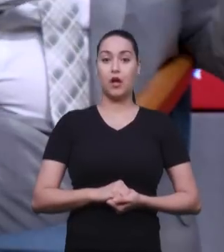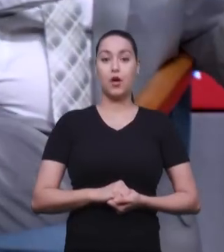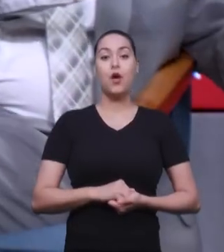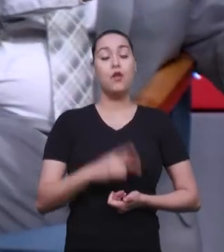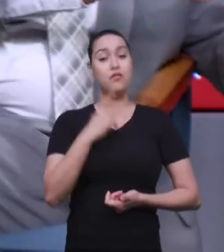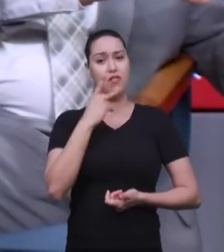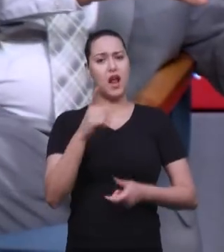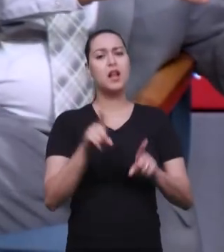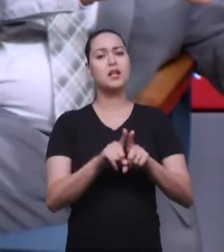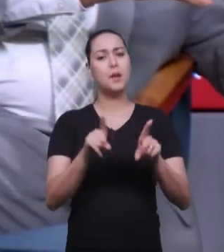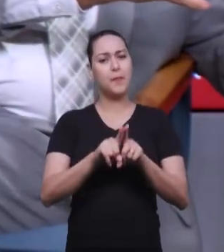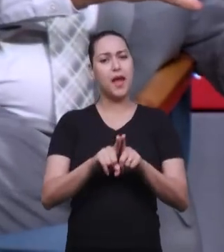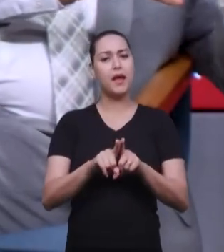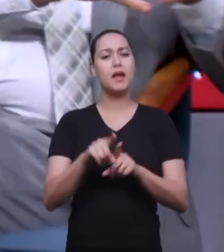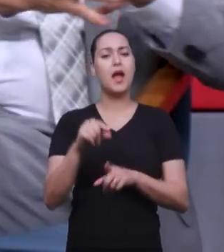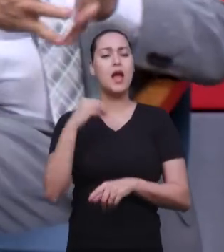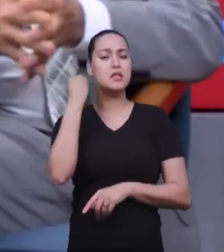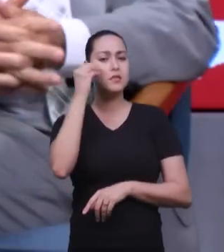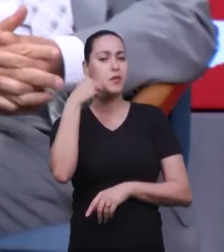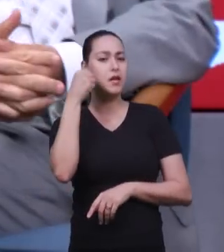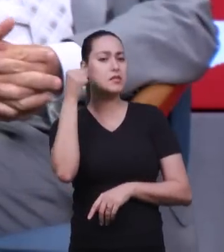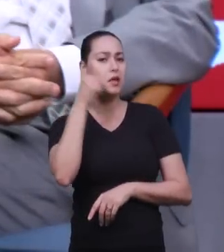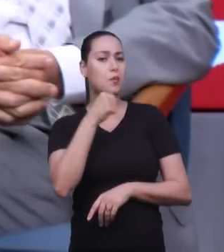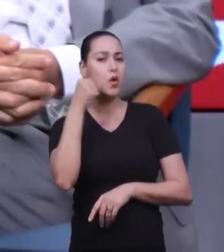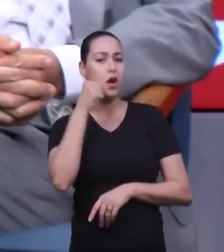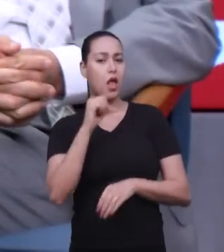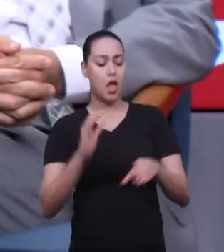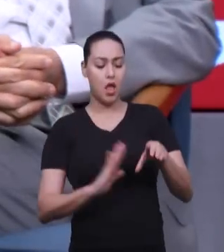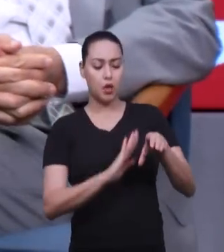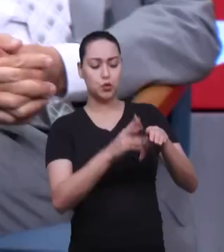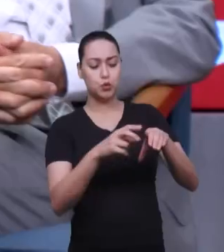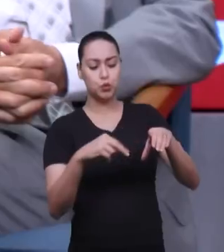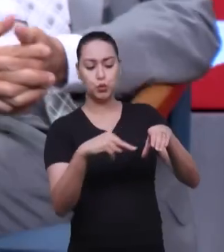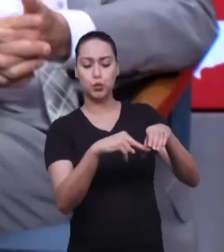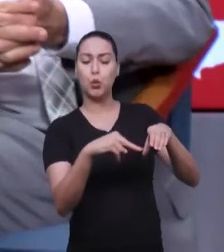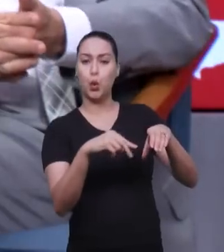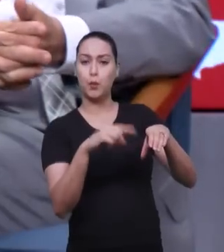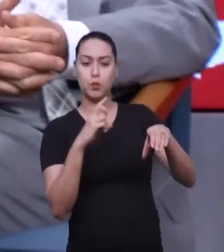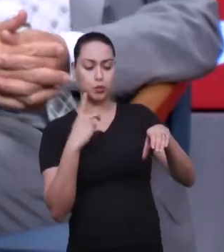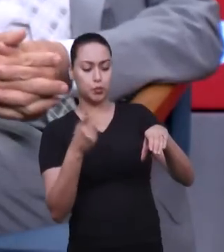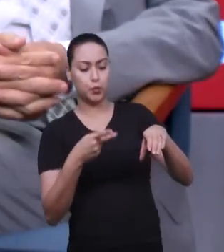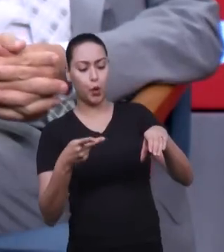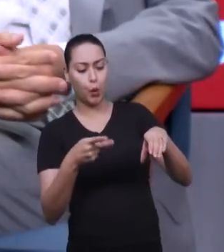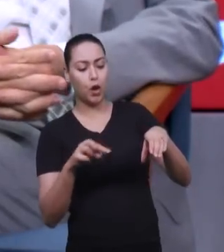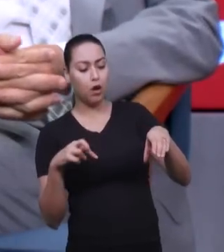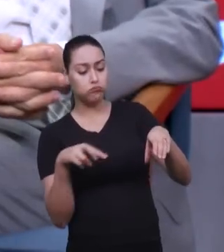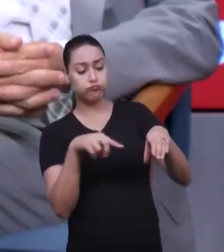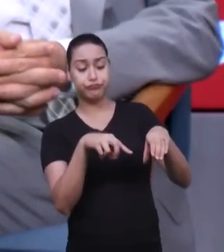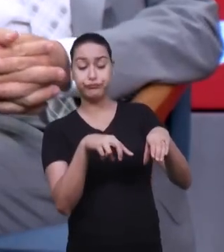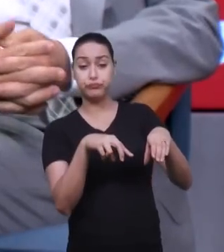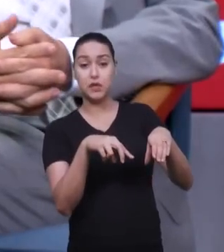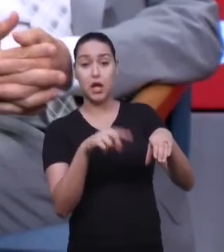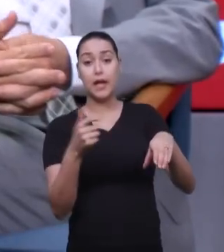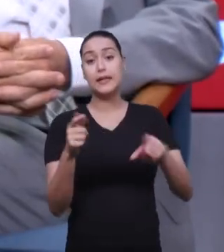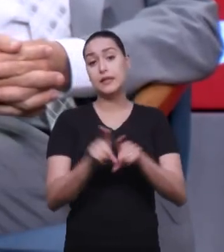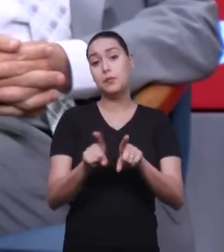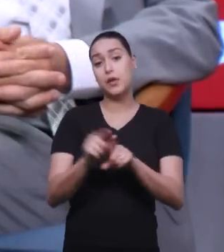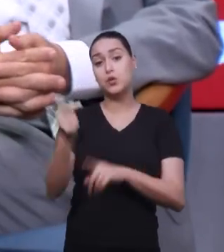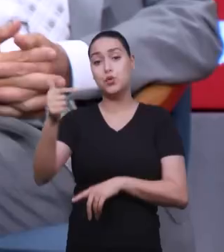Se menciona a experiência das mulheres no túmulo, a experiência de outros